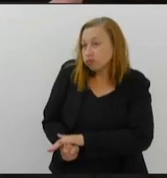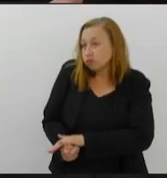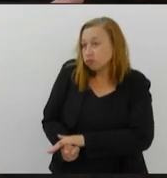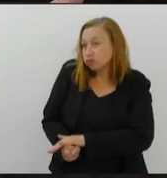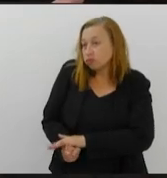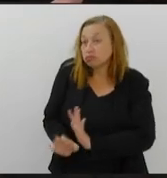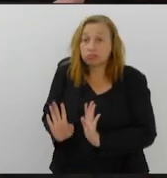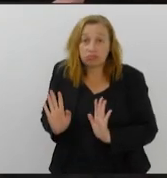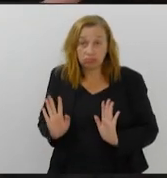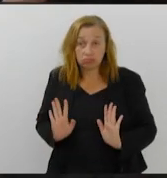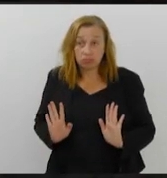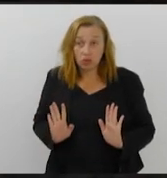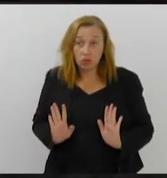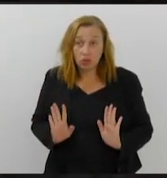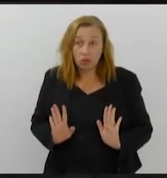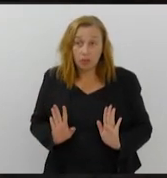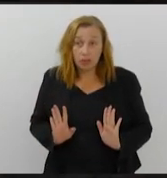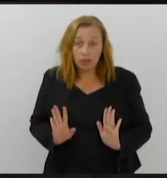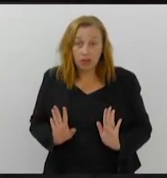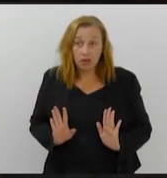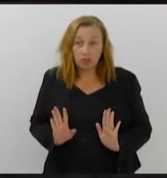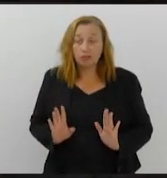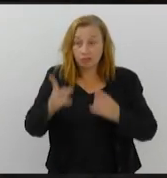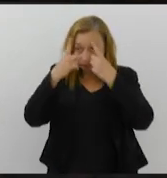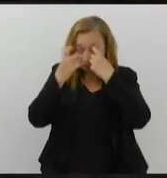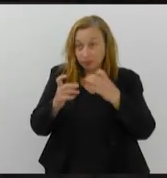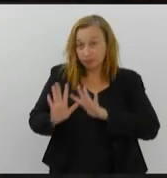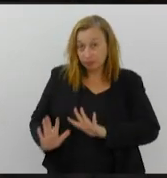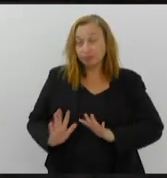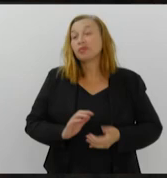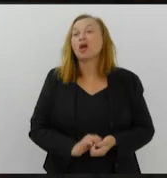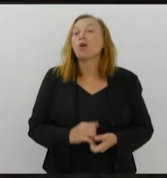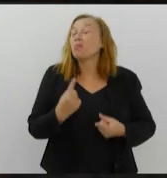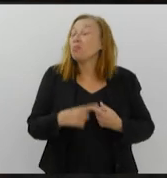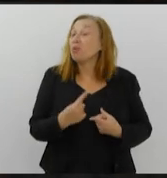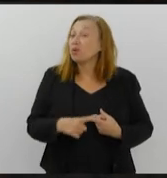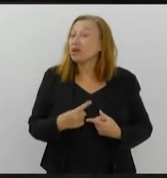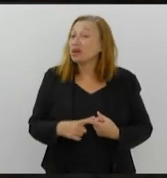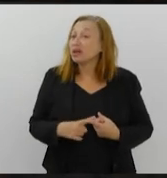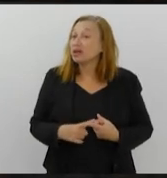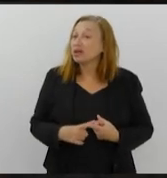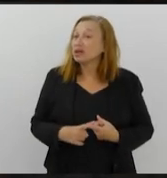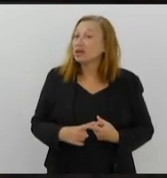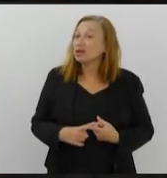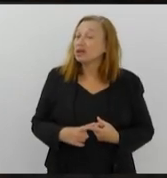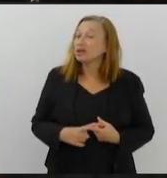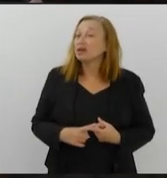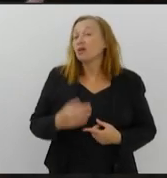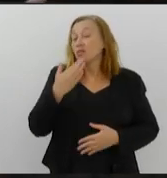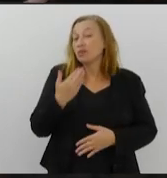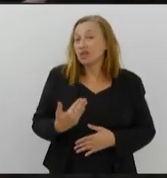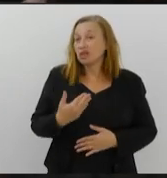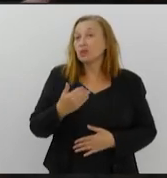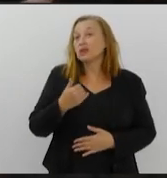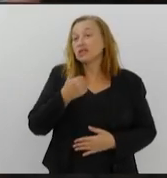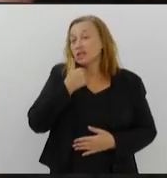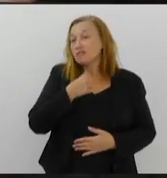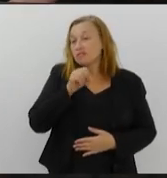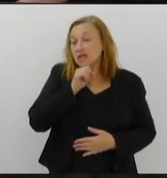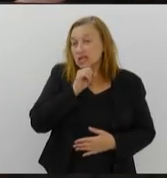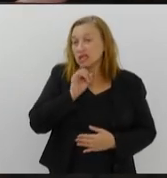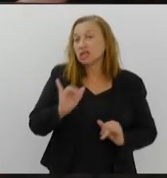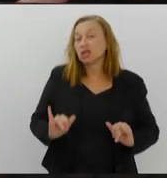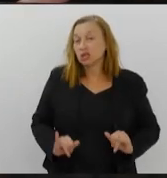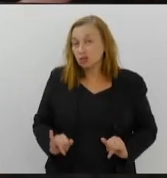fazer, ou pela violência obstétrica, porque essa demanda veio de mães que passaram